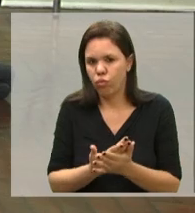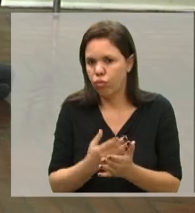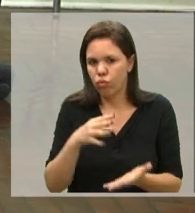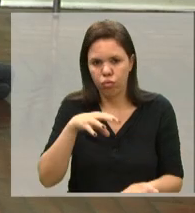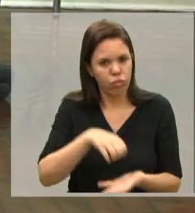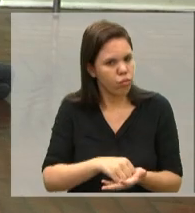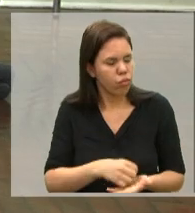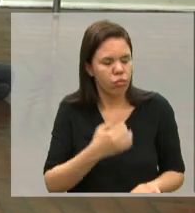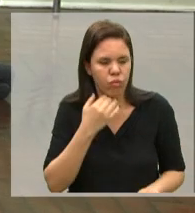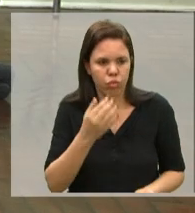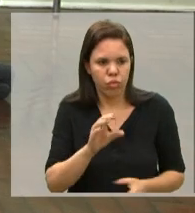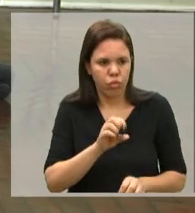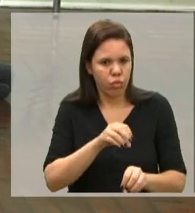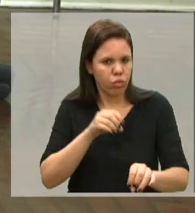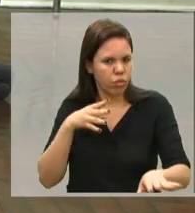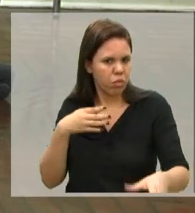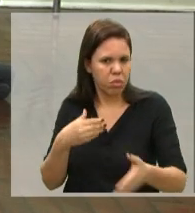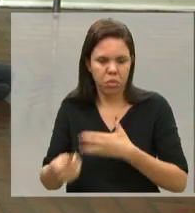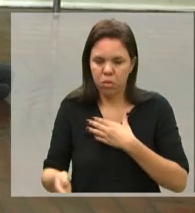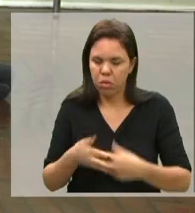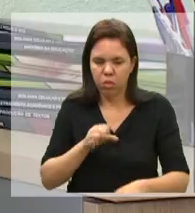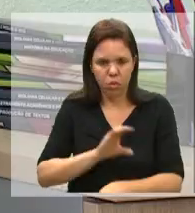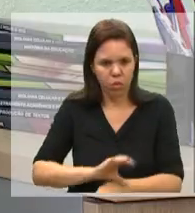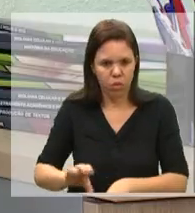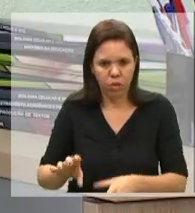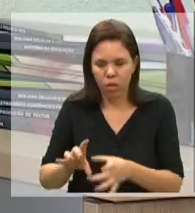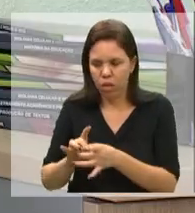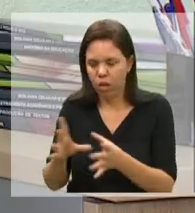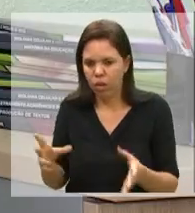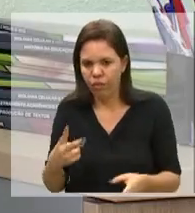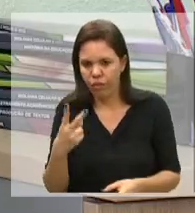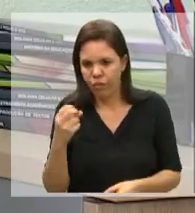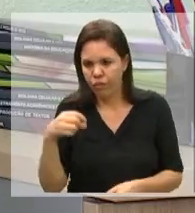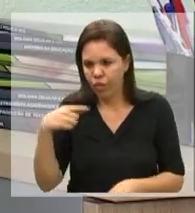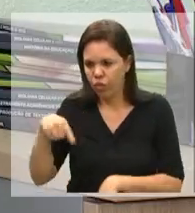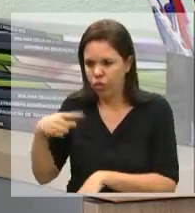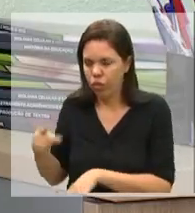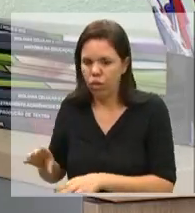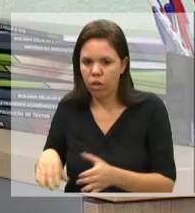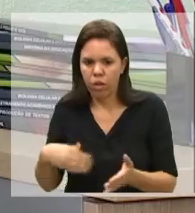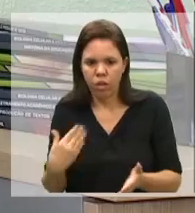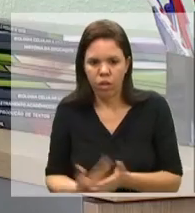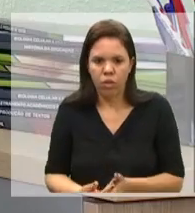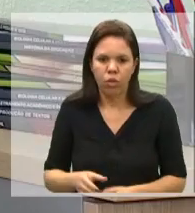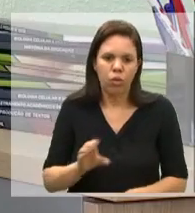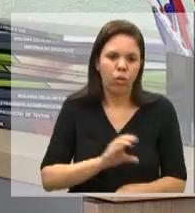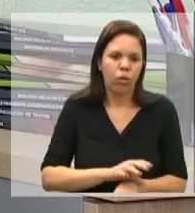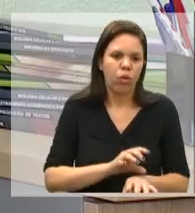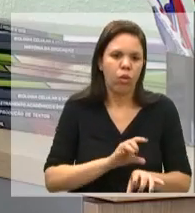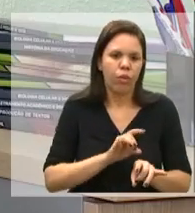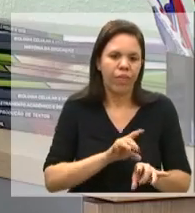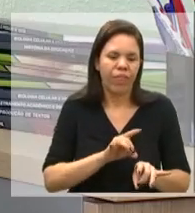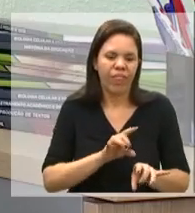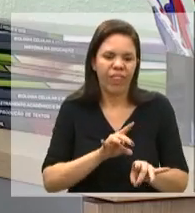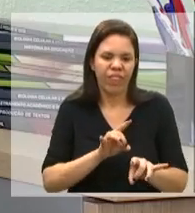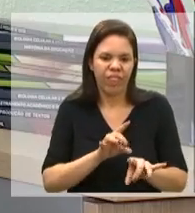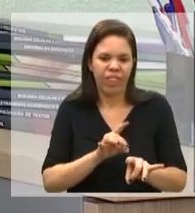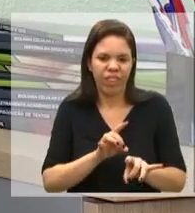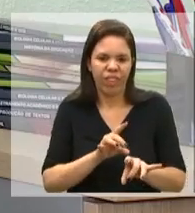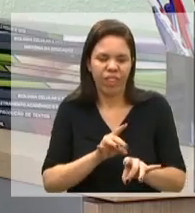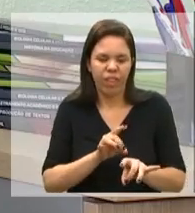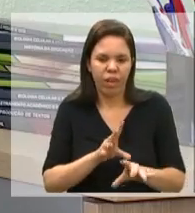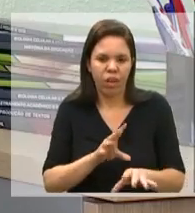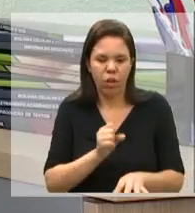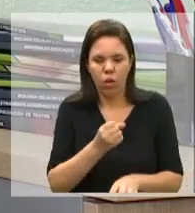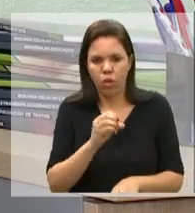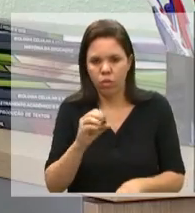matricular num curso EAD independente do curso. De um curso livre de 20 horas até um curso técnico de